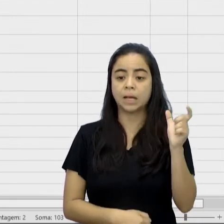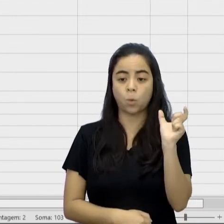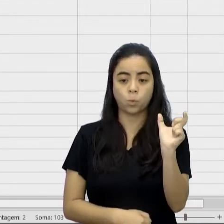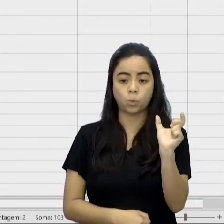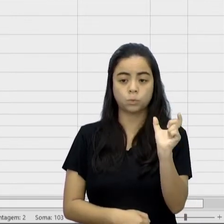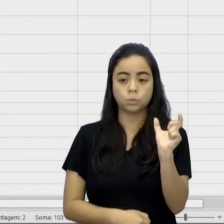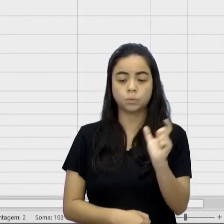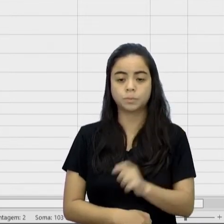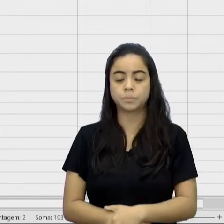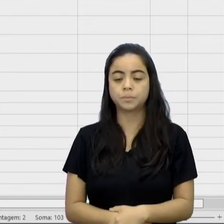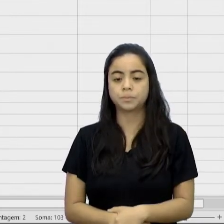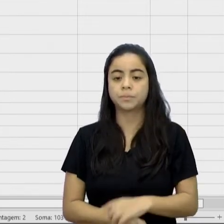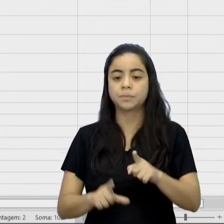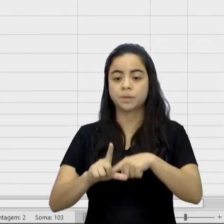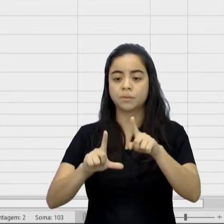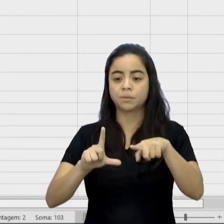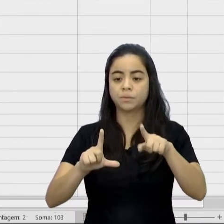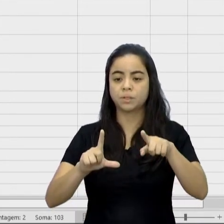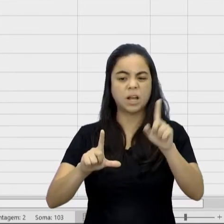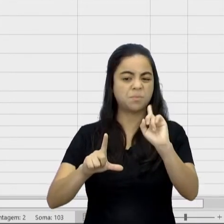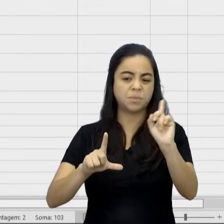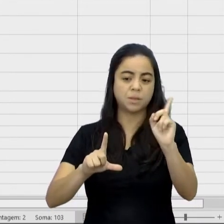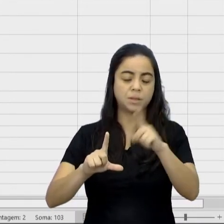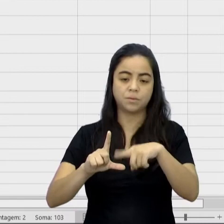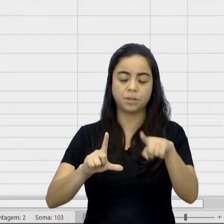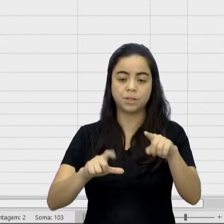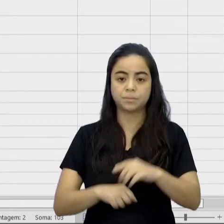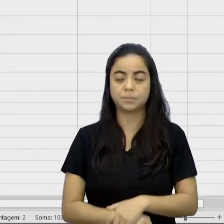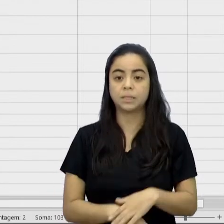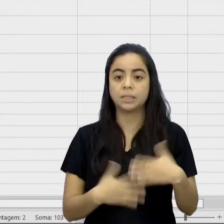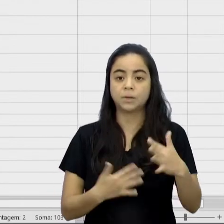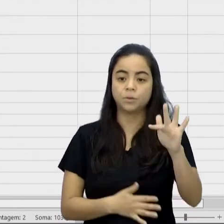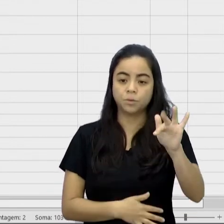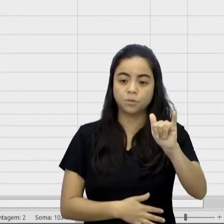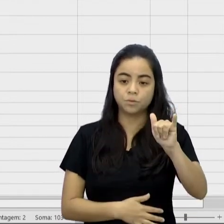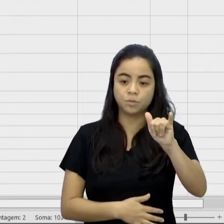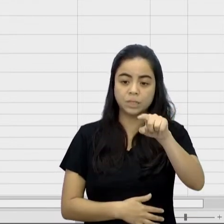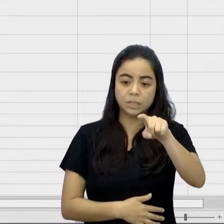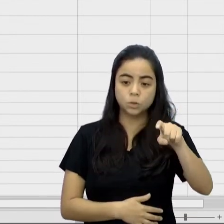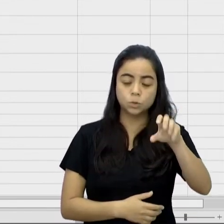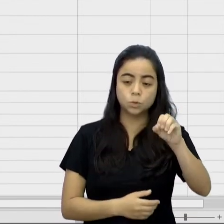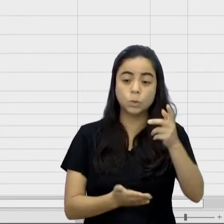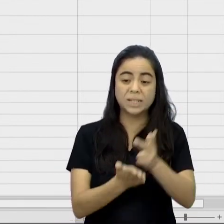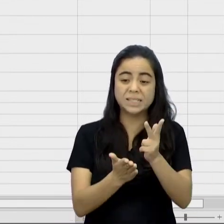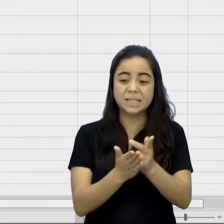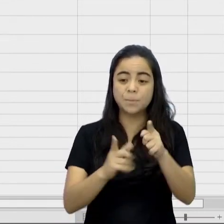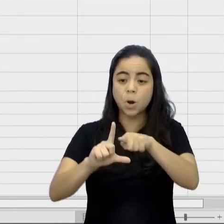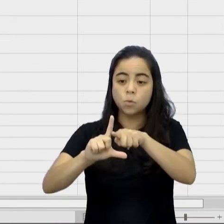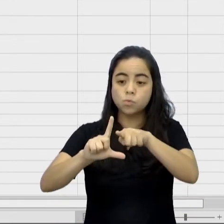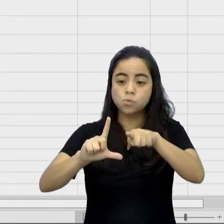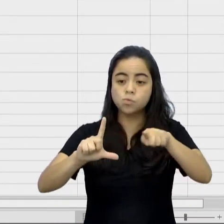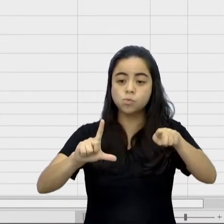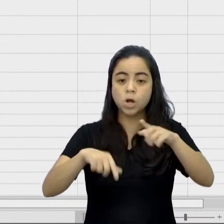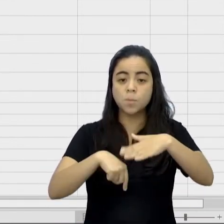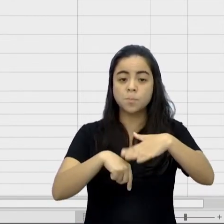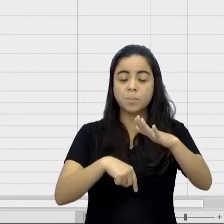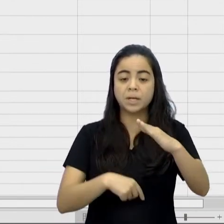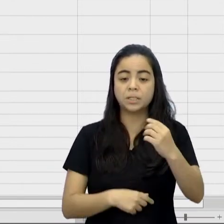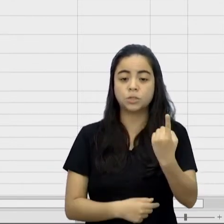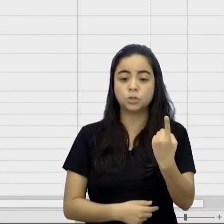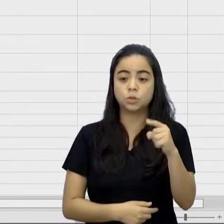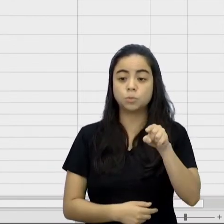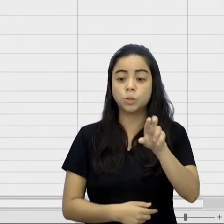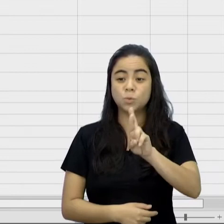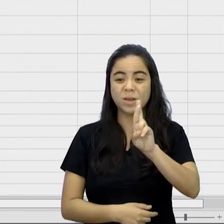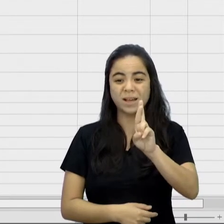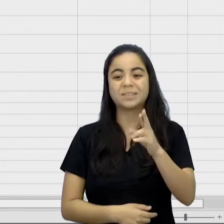tá também não varia. No então, ó, de fixo, certeza, você já tem aqui mais de R$1.000, ó. Para os